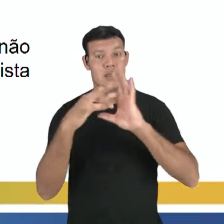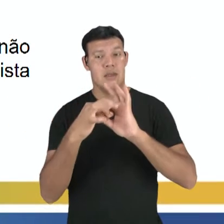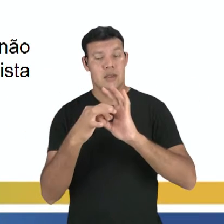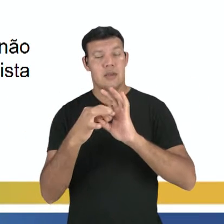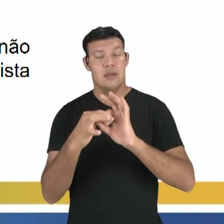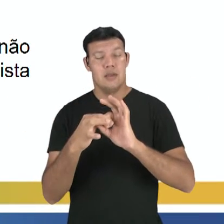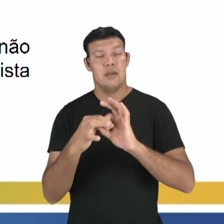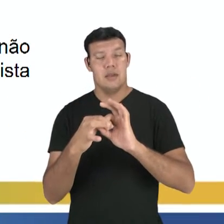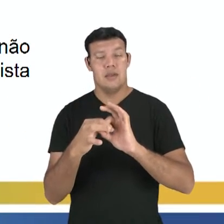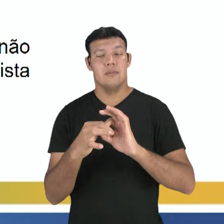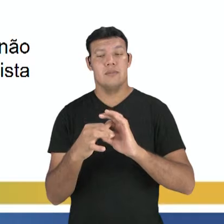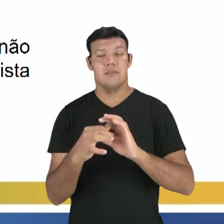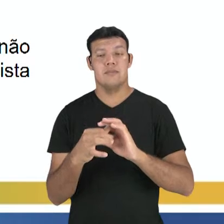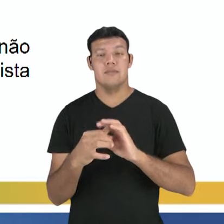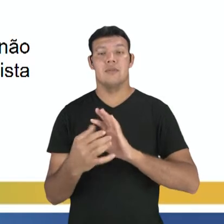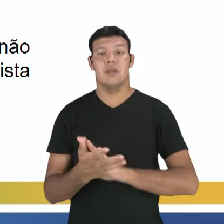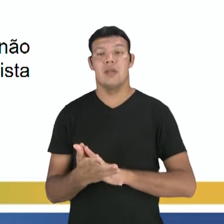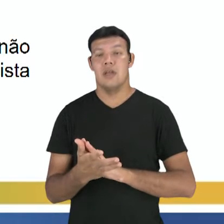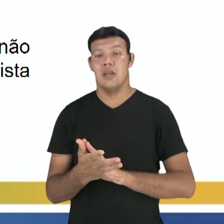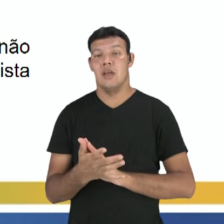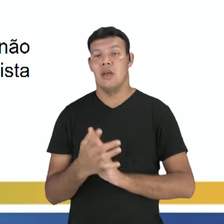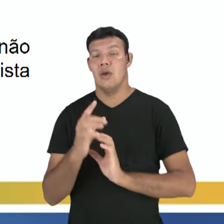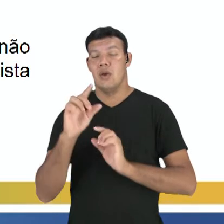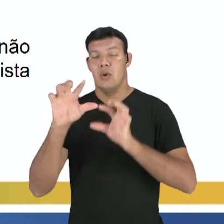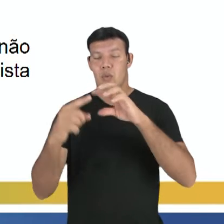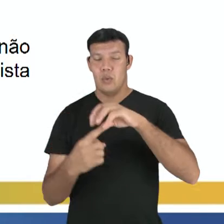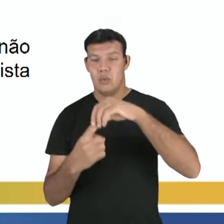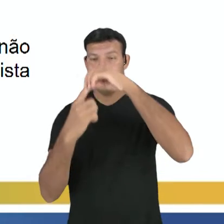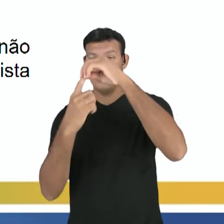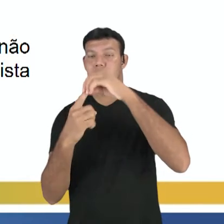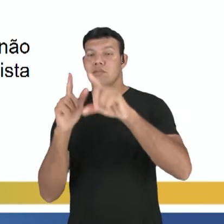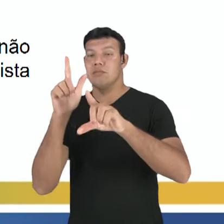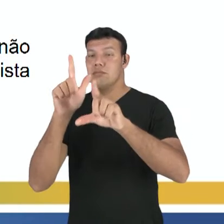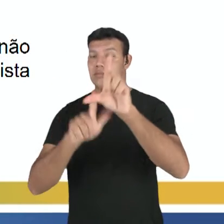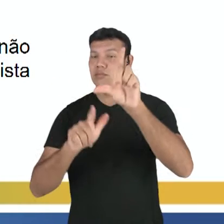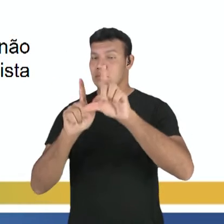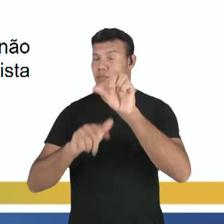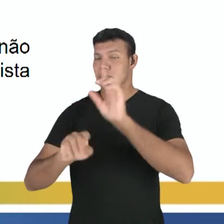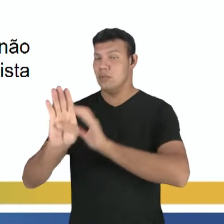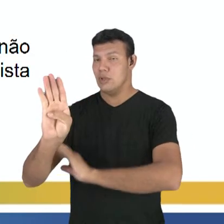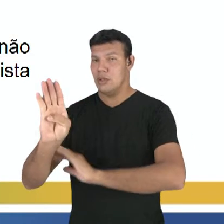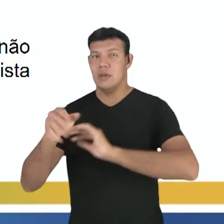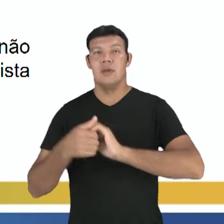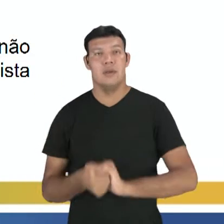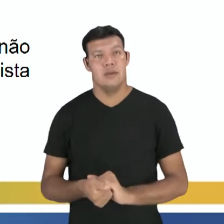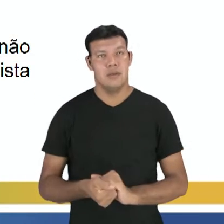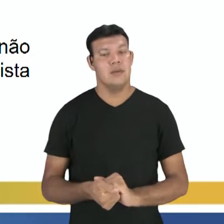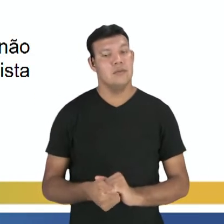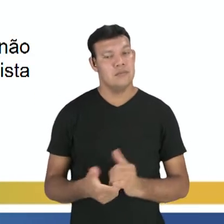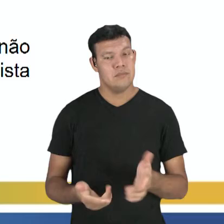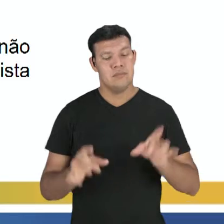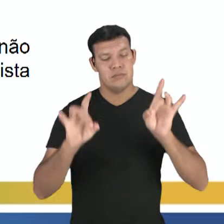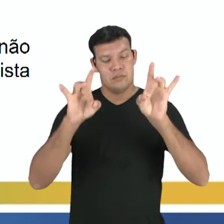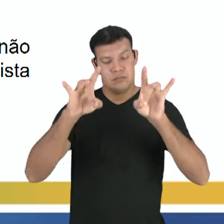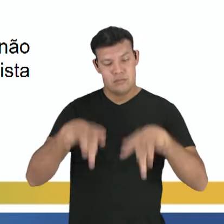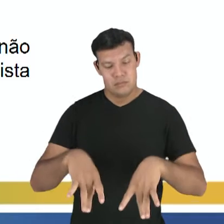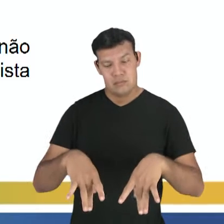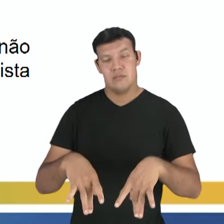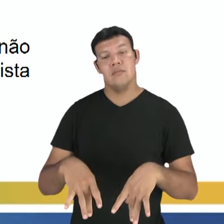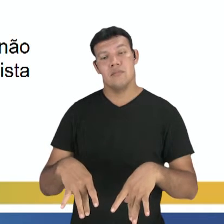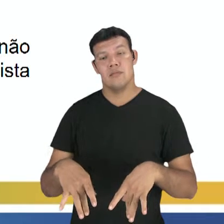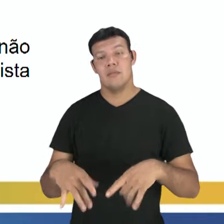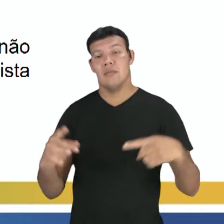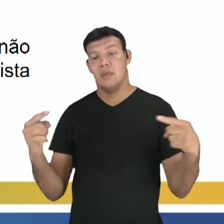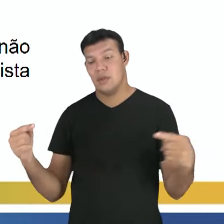B. O que não poderia acontecer. O último era para ser ligado com o último. Isso aí também é